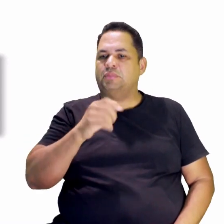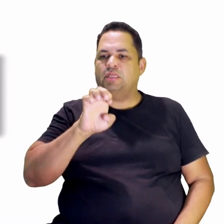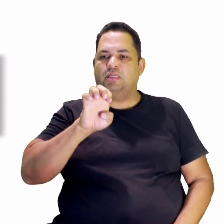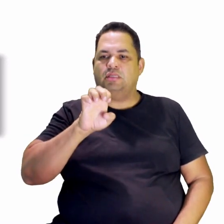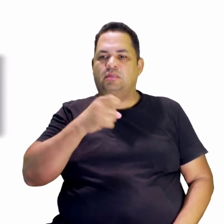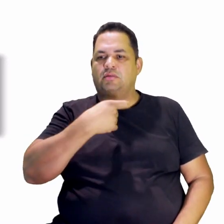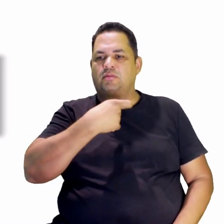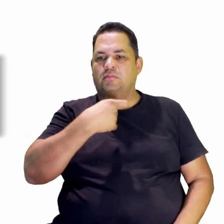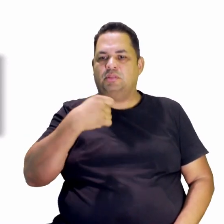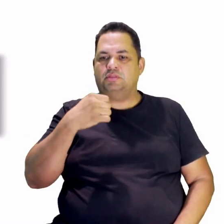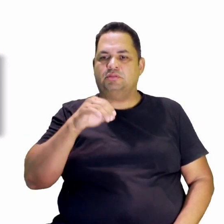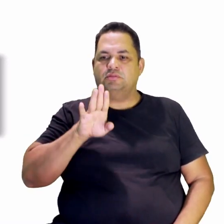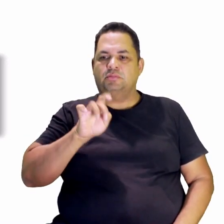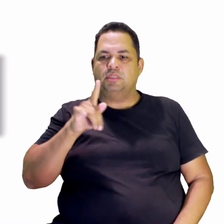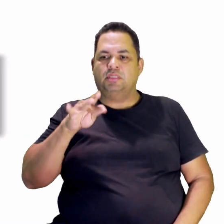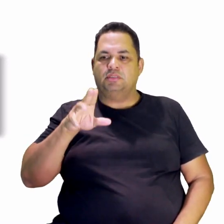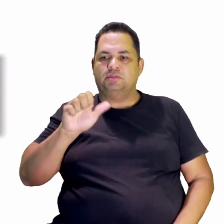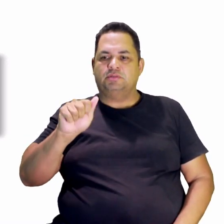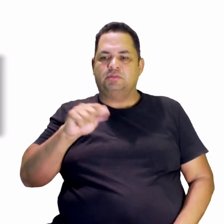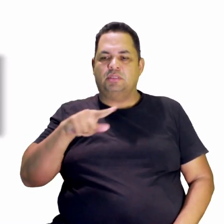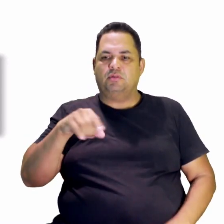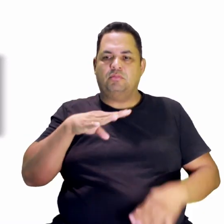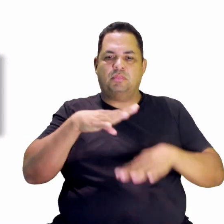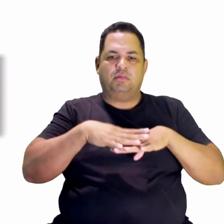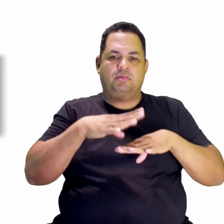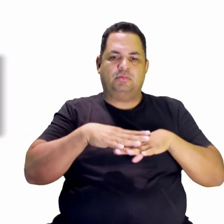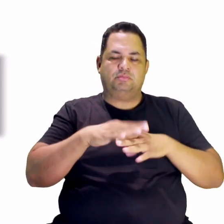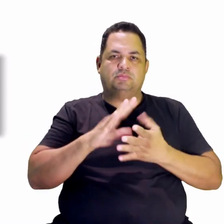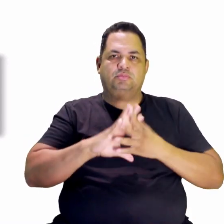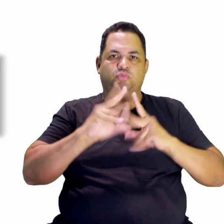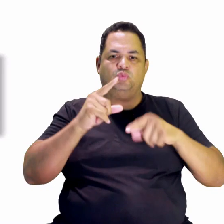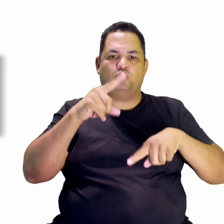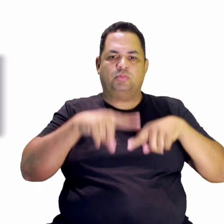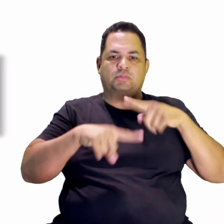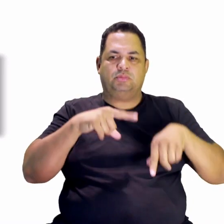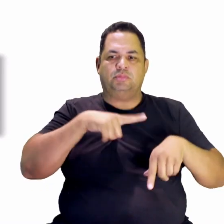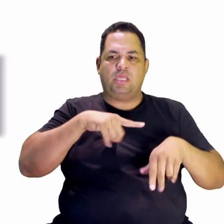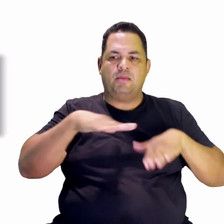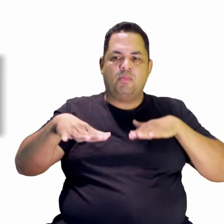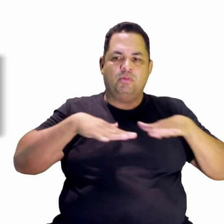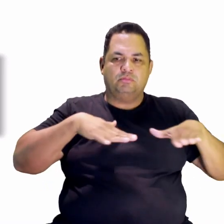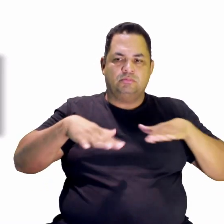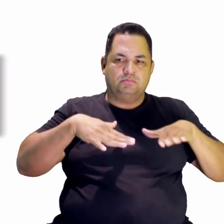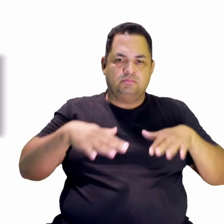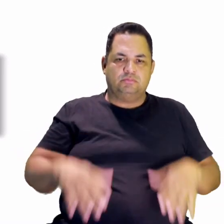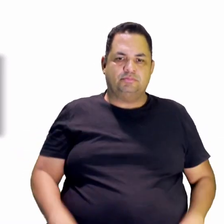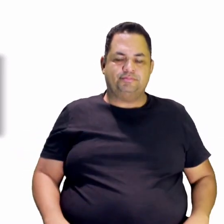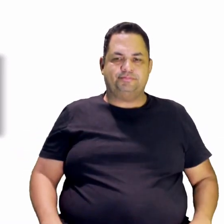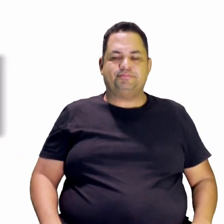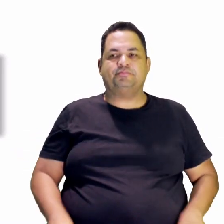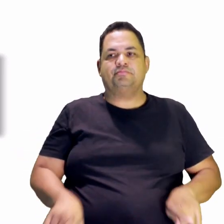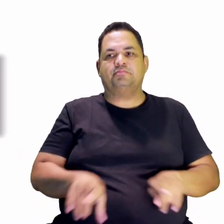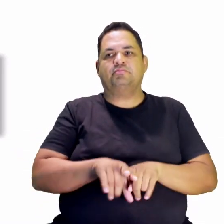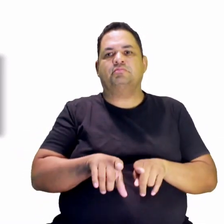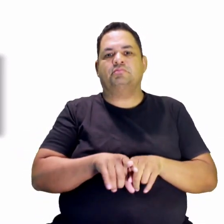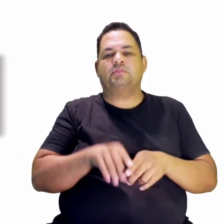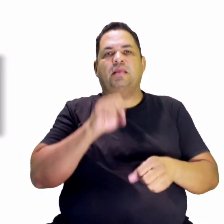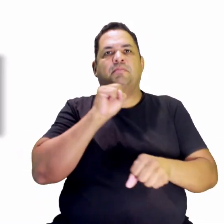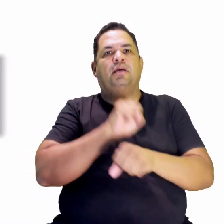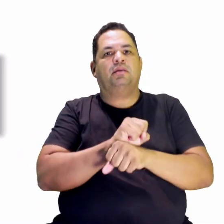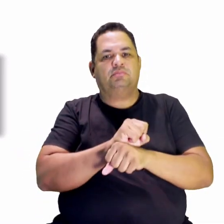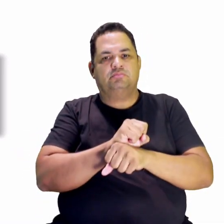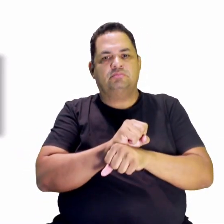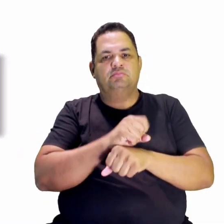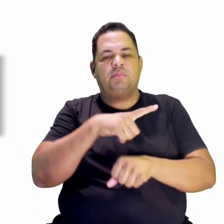né? Todo o corpo tende a se manter em movimento, se estiver em movimento, e tende a manter em repouso, se estiver